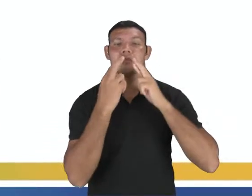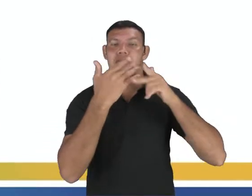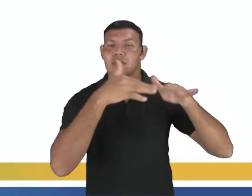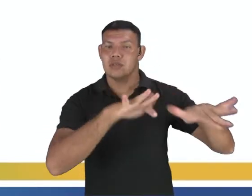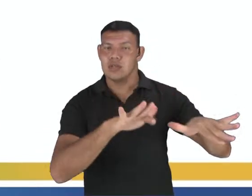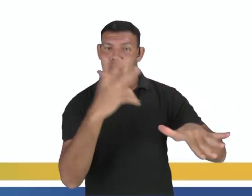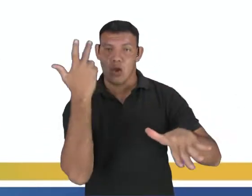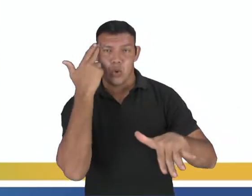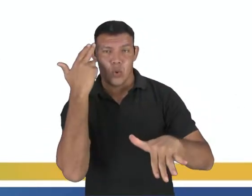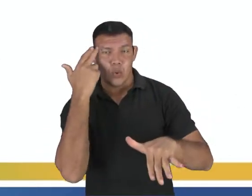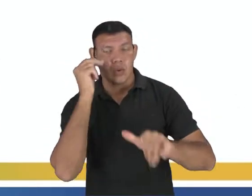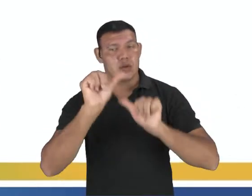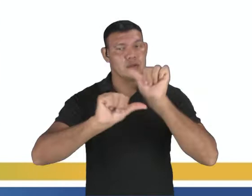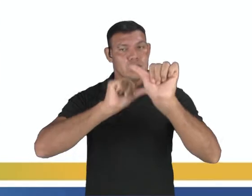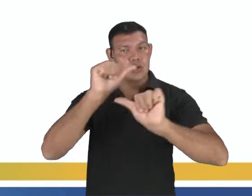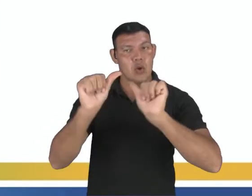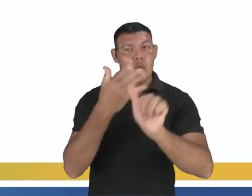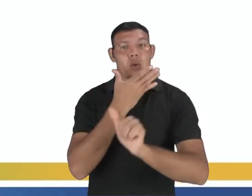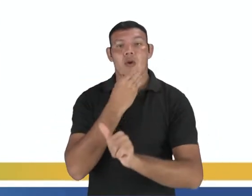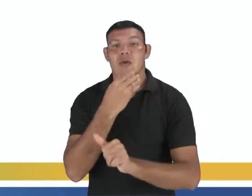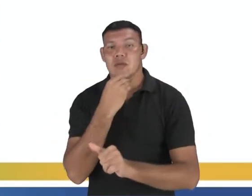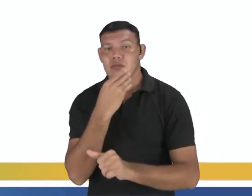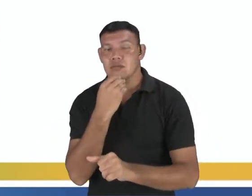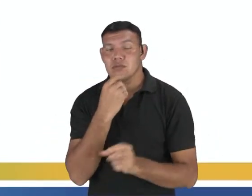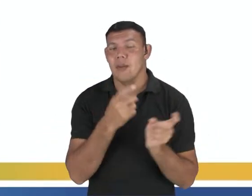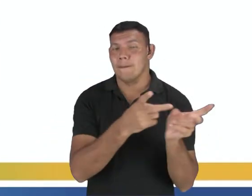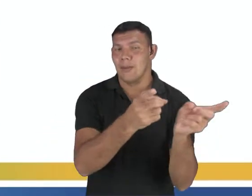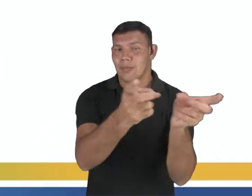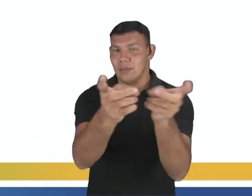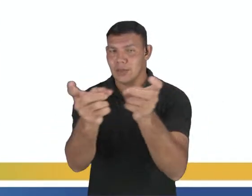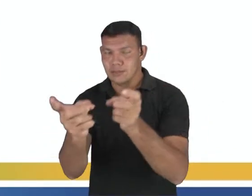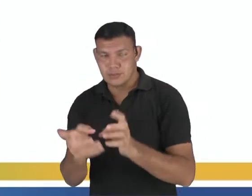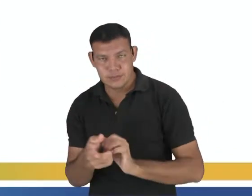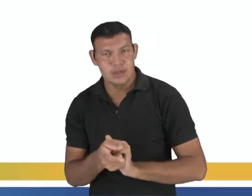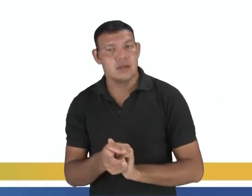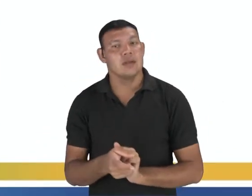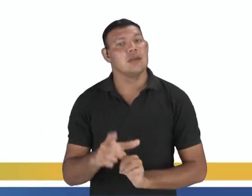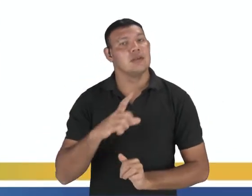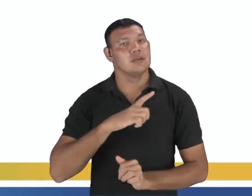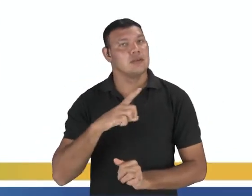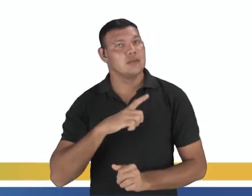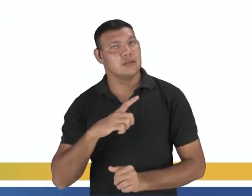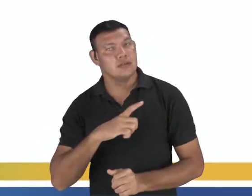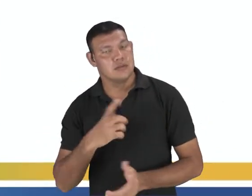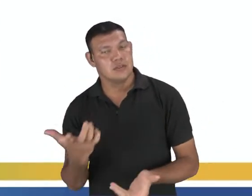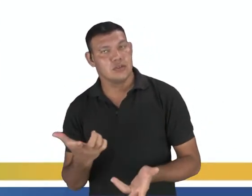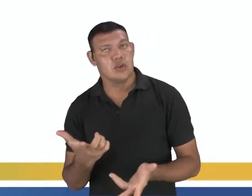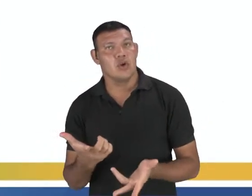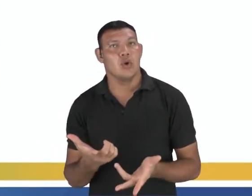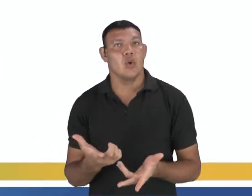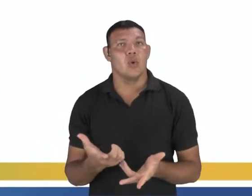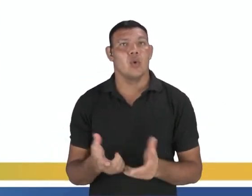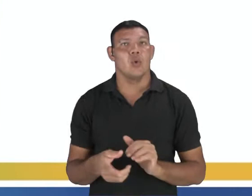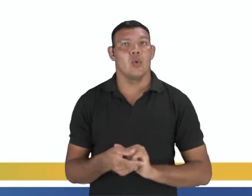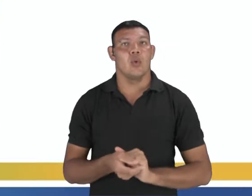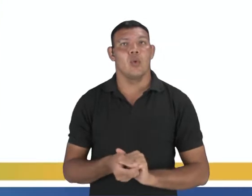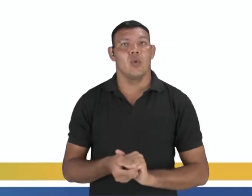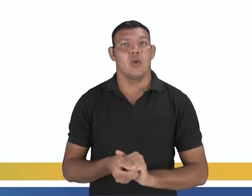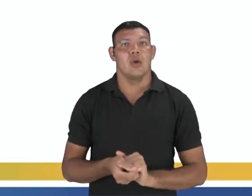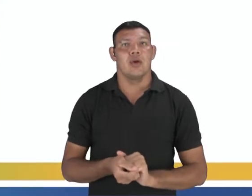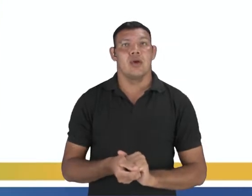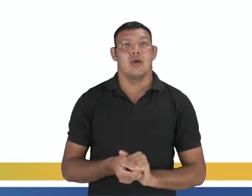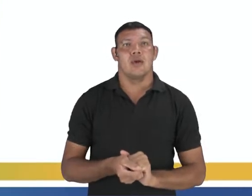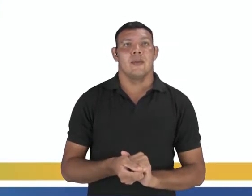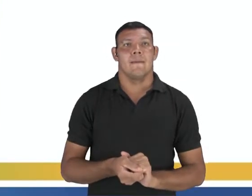pelo homem para fins comerciais. Sendo assim, temos as indústrias de bens de produção e as indústrias de bens